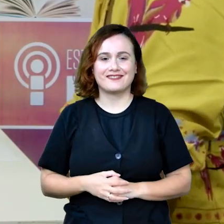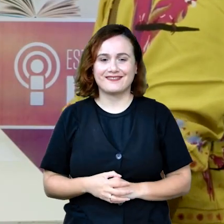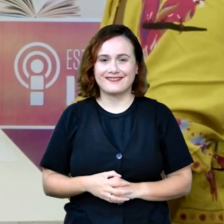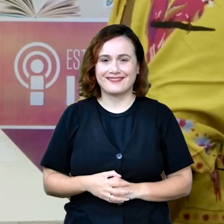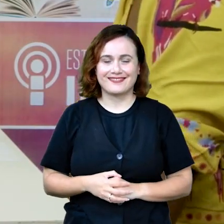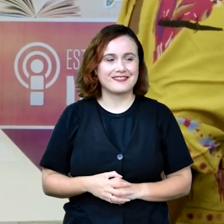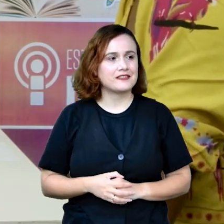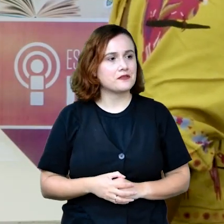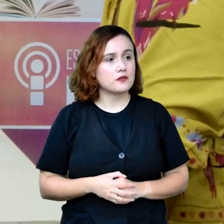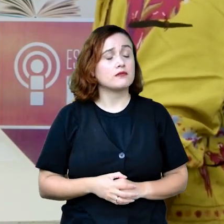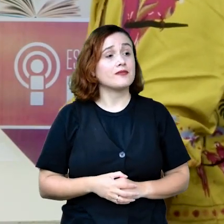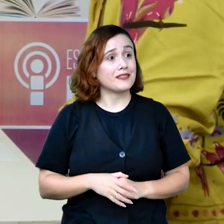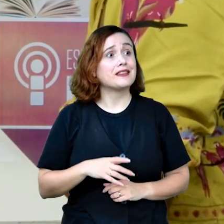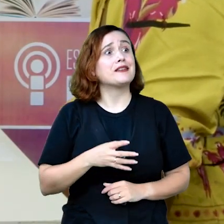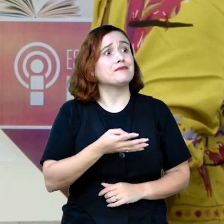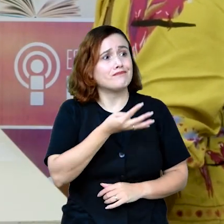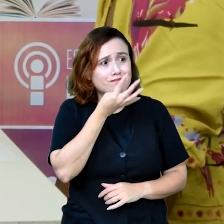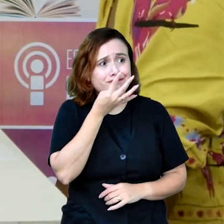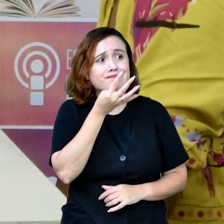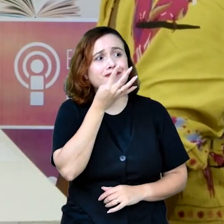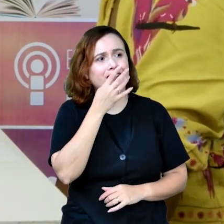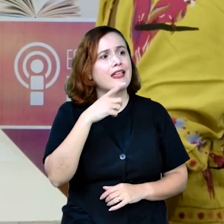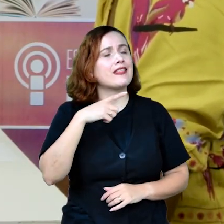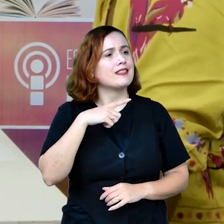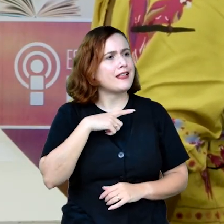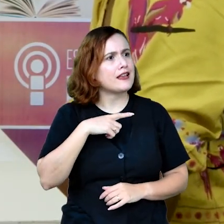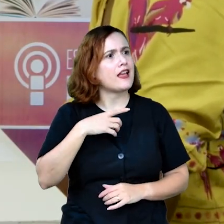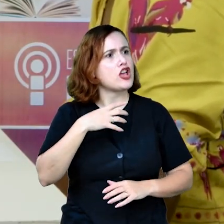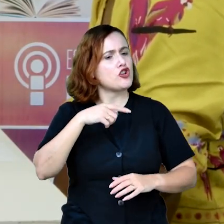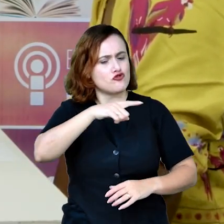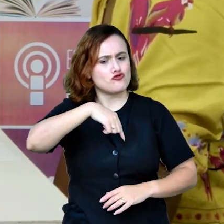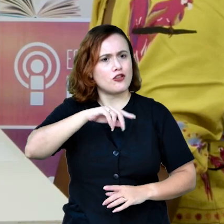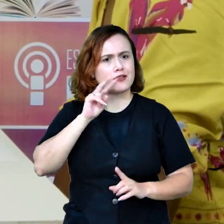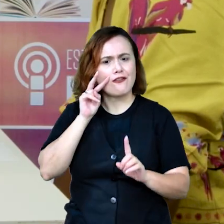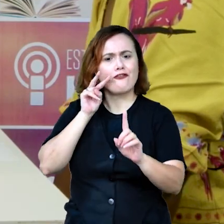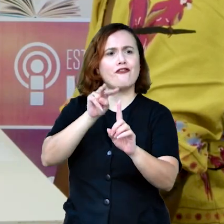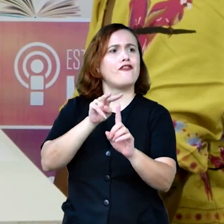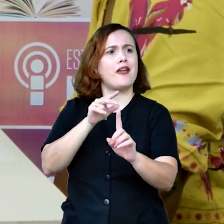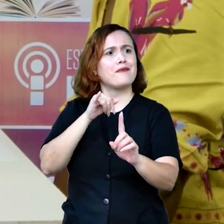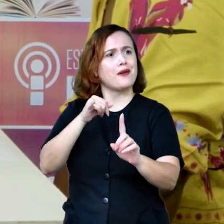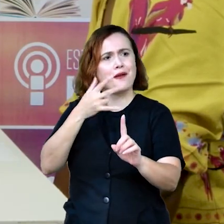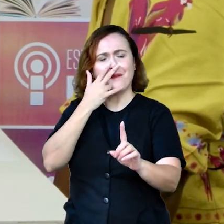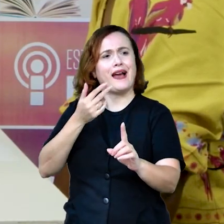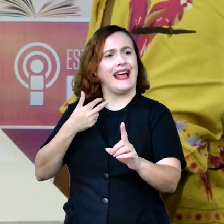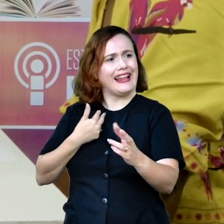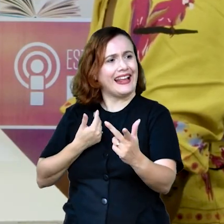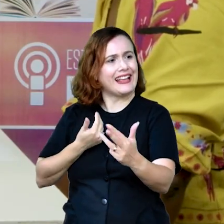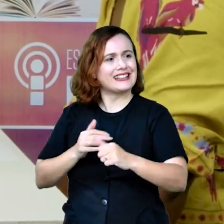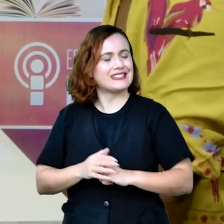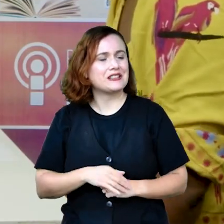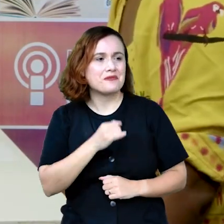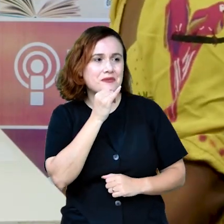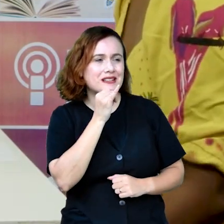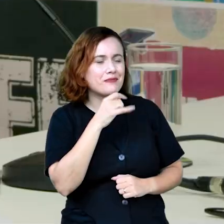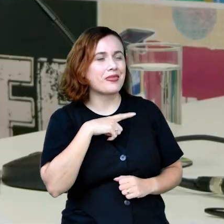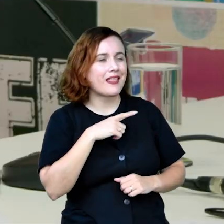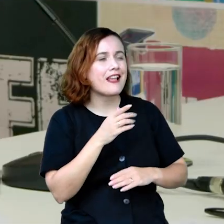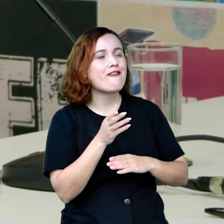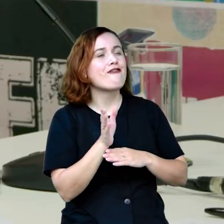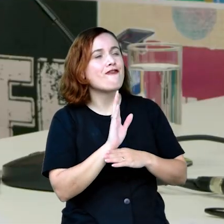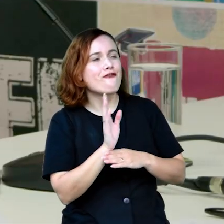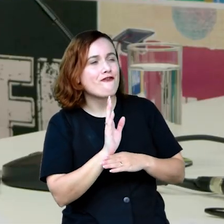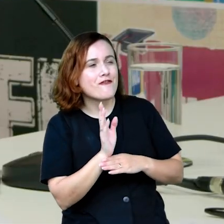né? A gente tem... Ui, desculpa. Tem vários vídeos na internet que são de crianças quando vêm as princesas da